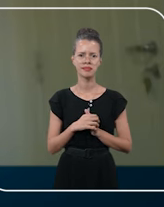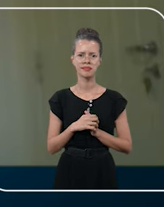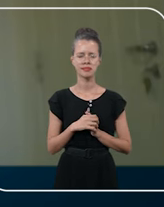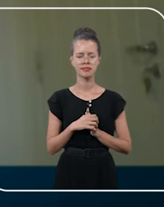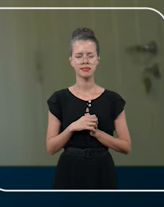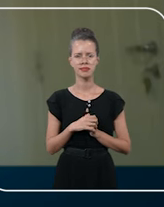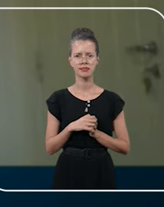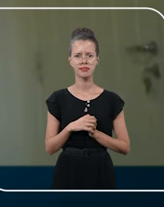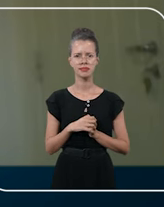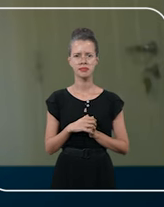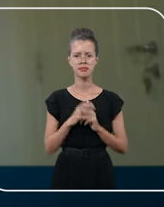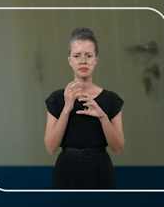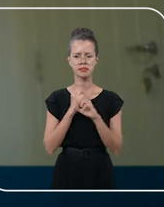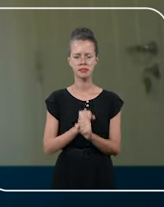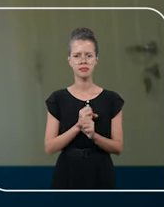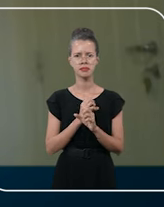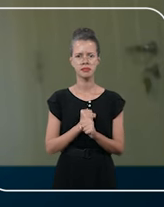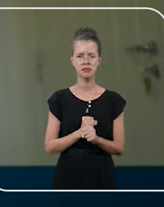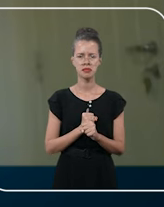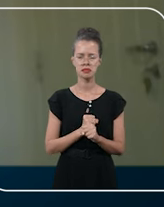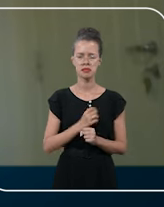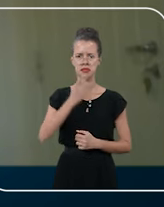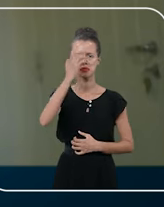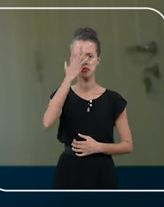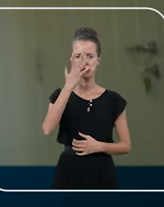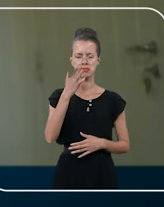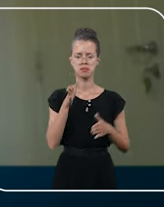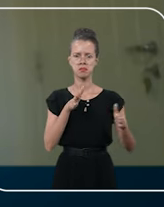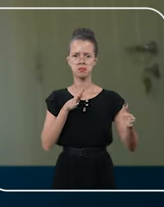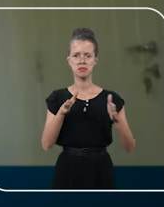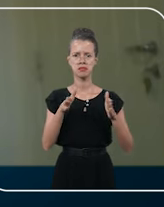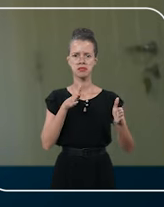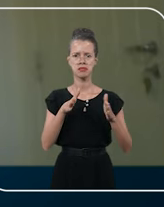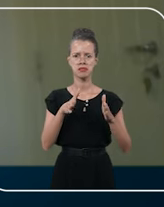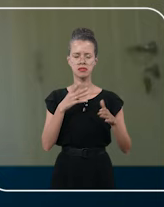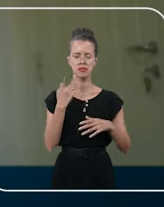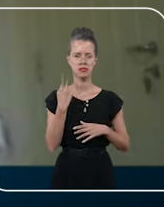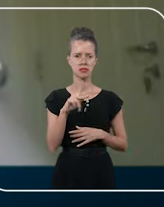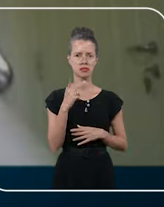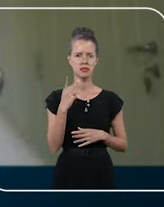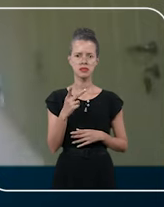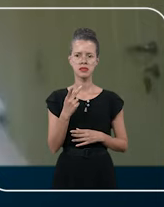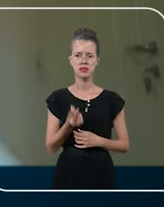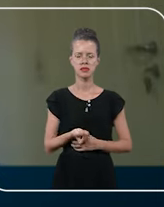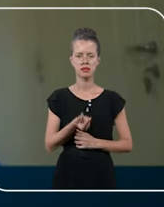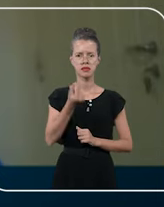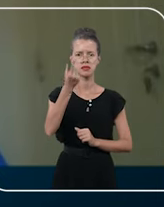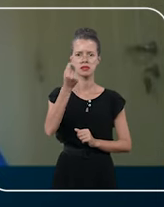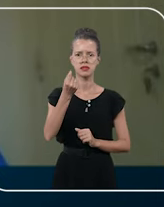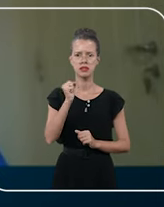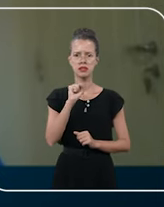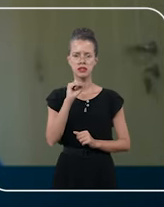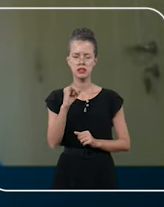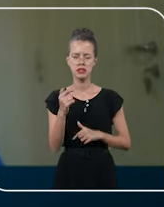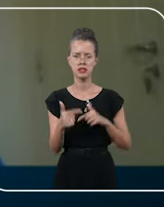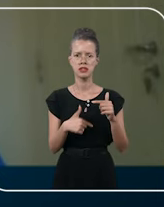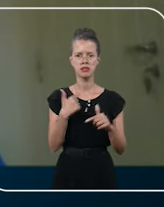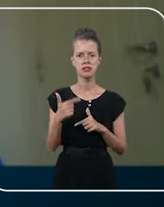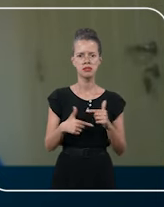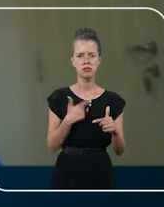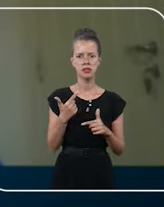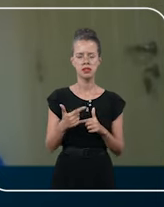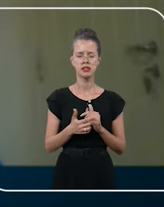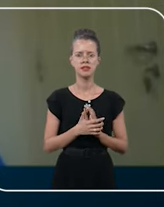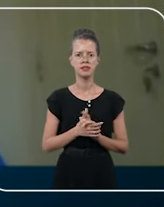calculado através da média que aquela pessoa, por exemplo, ganharia trabalhando e faria